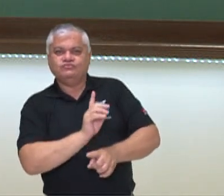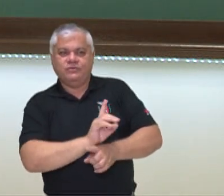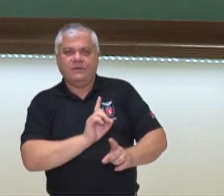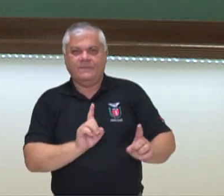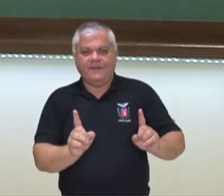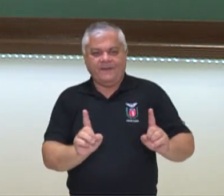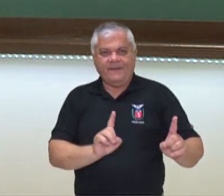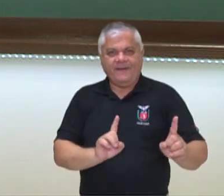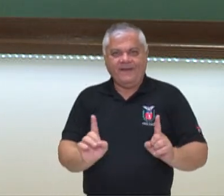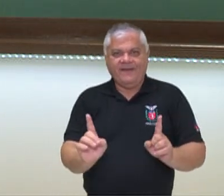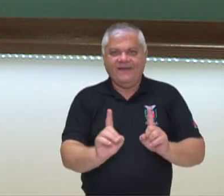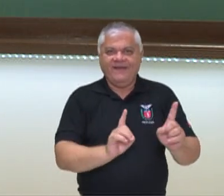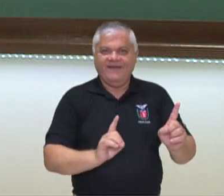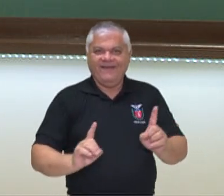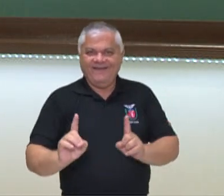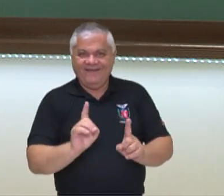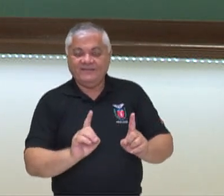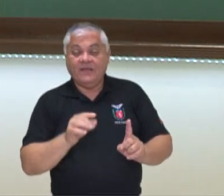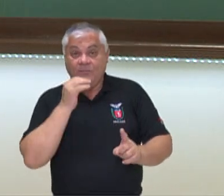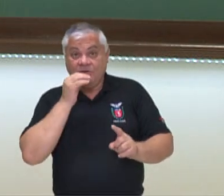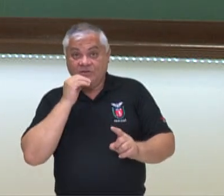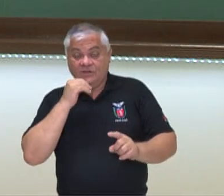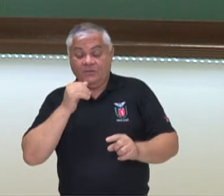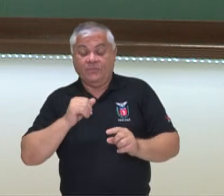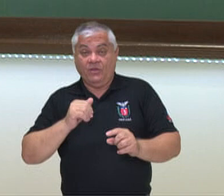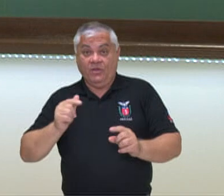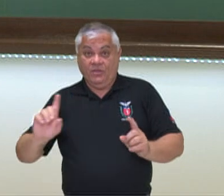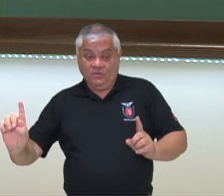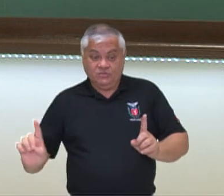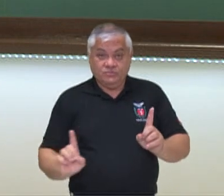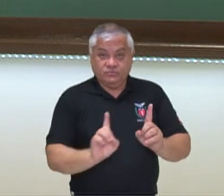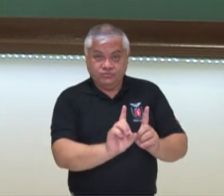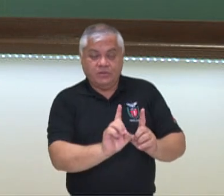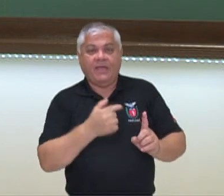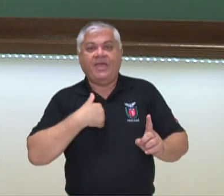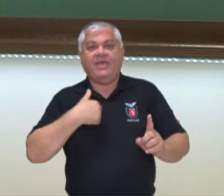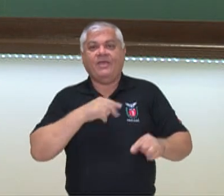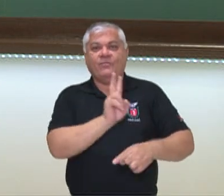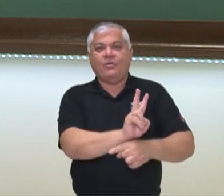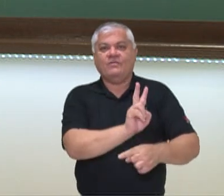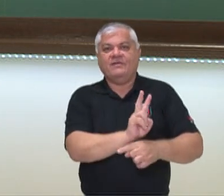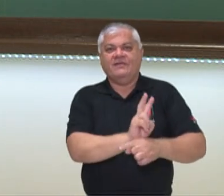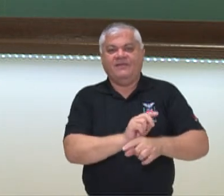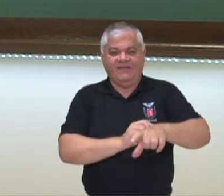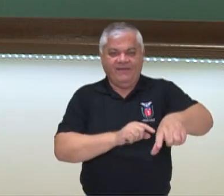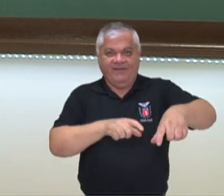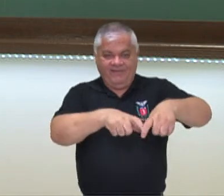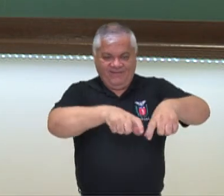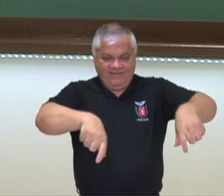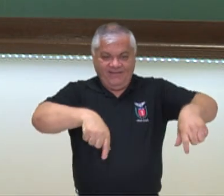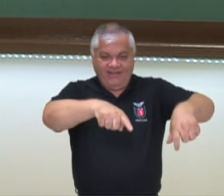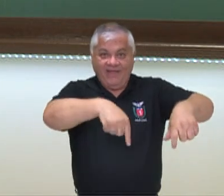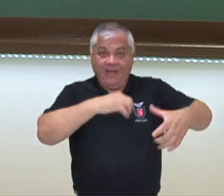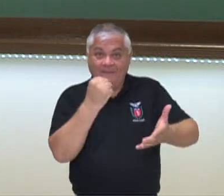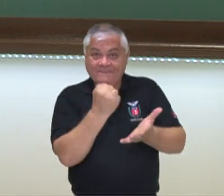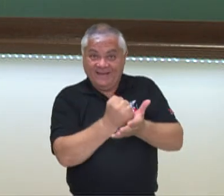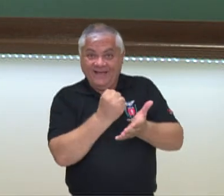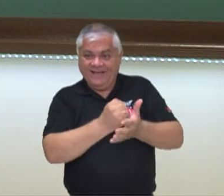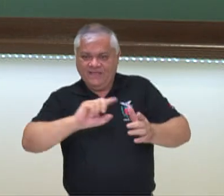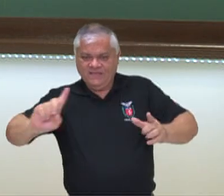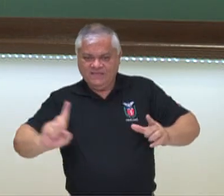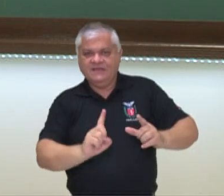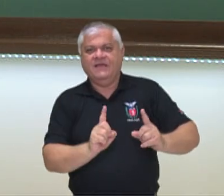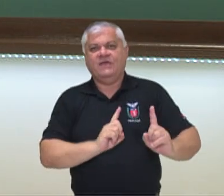que a bola ou um jogador adversário entrar naquela área do campo, naquela zona, eu tenho a obrigação de